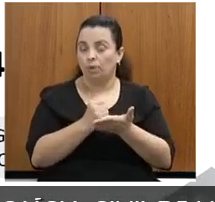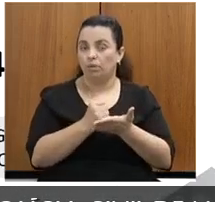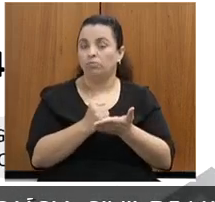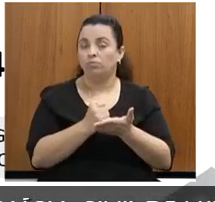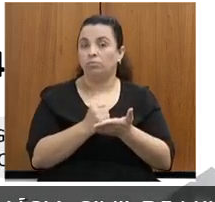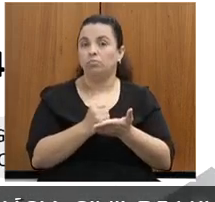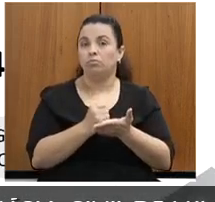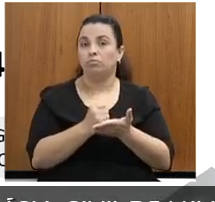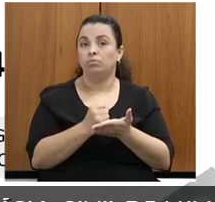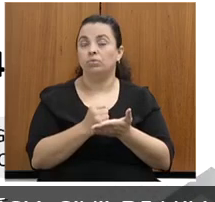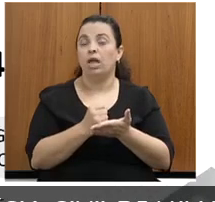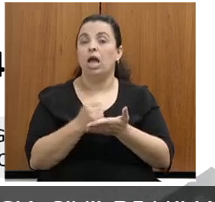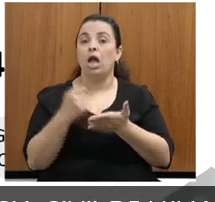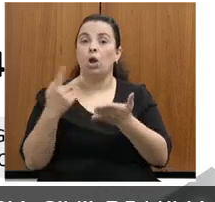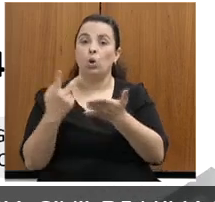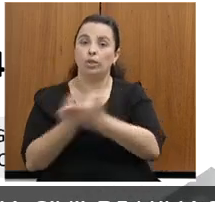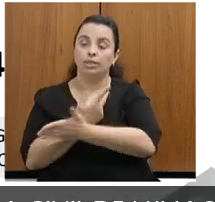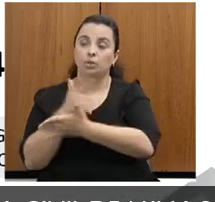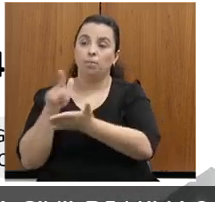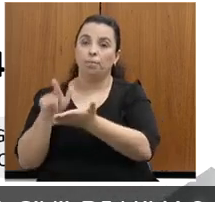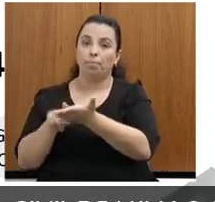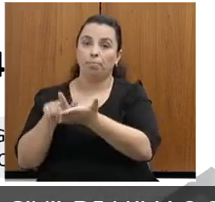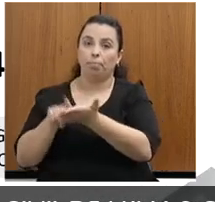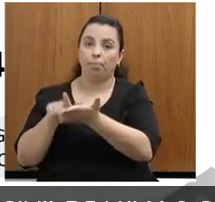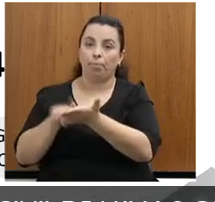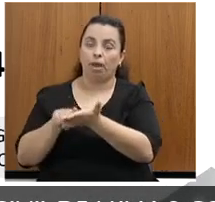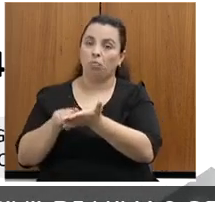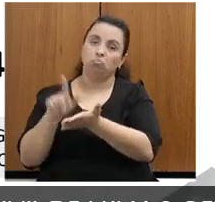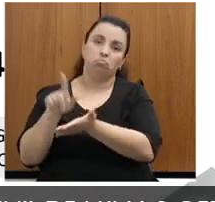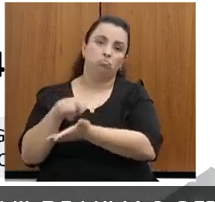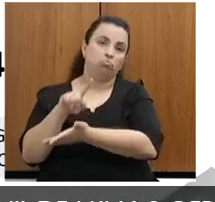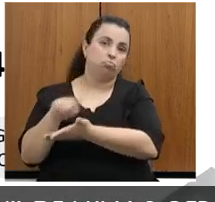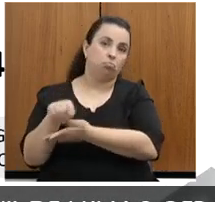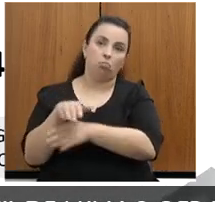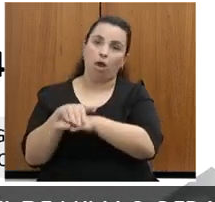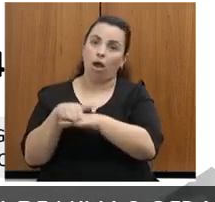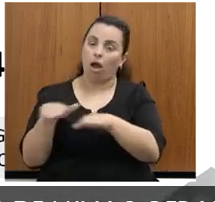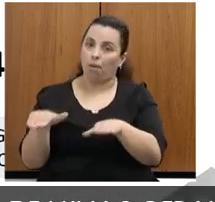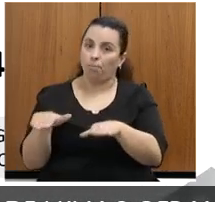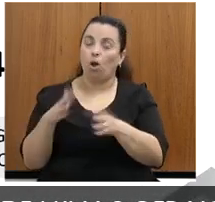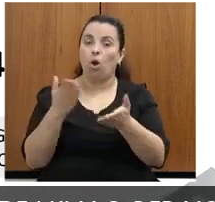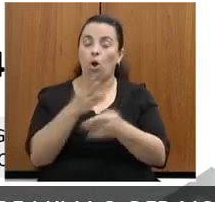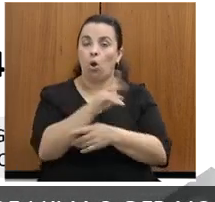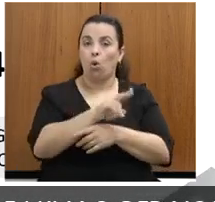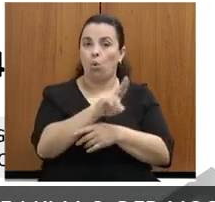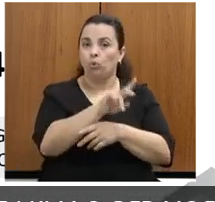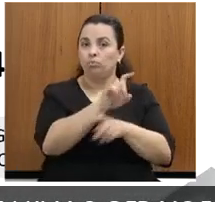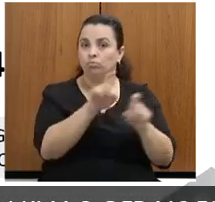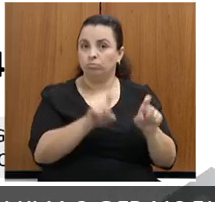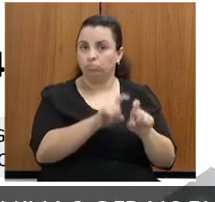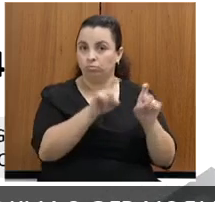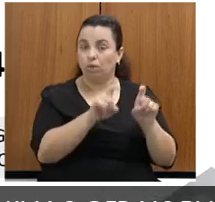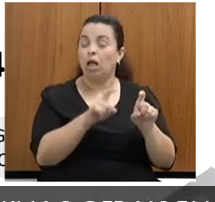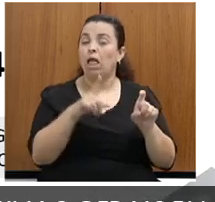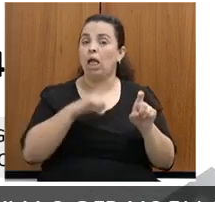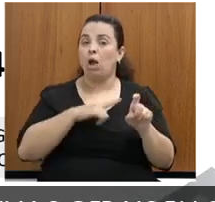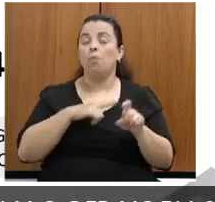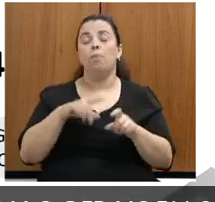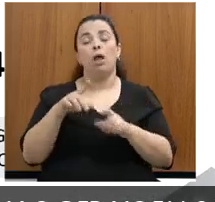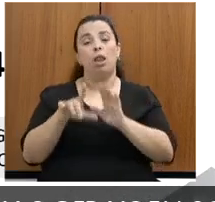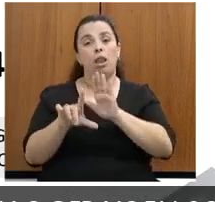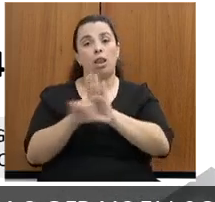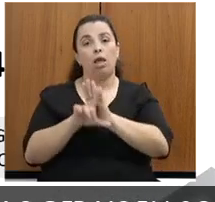extinção né do modelo de papel adotado conforme diretrizes do Denatran e isso